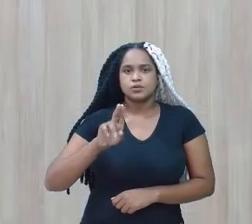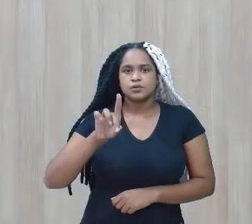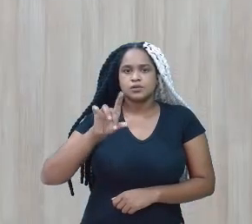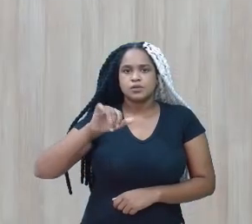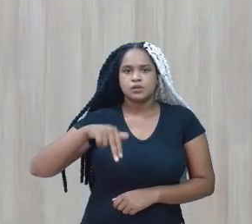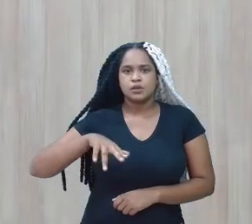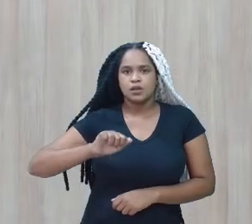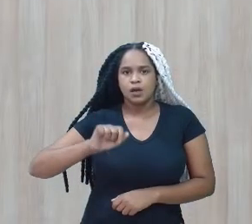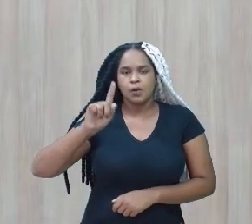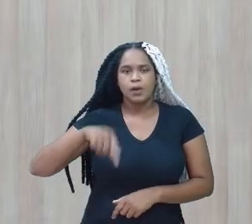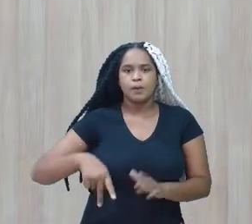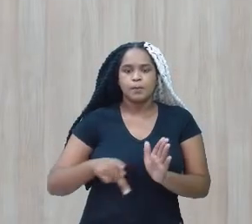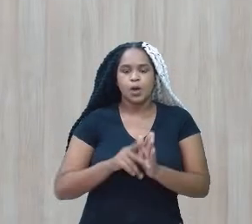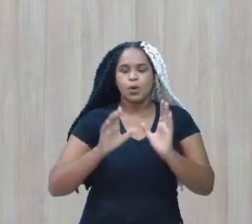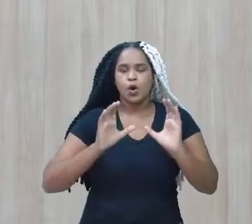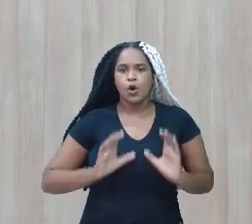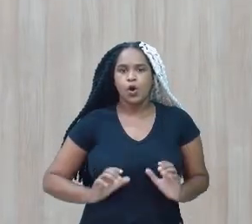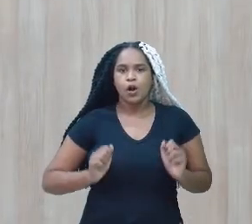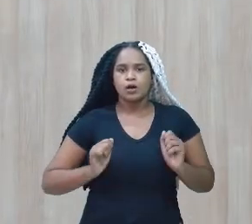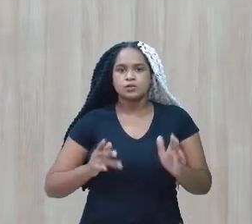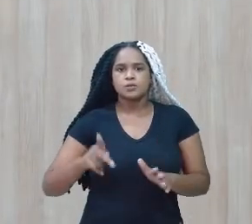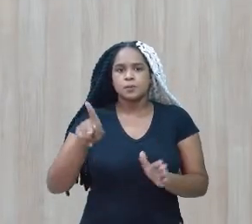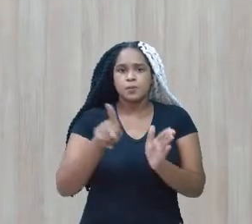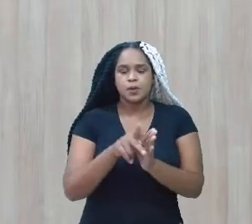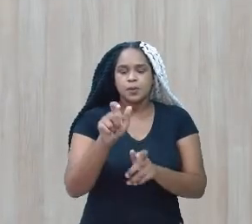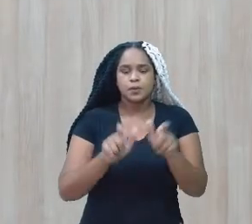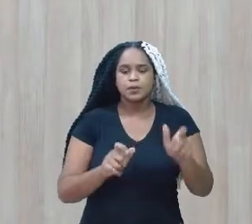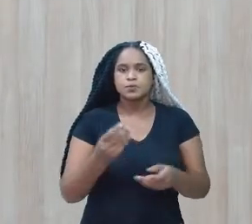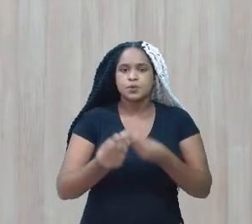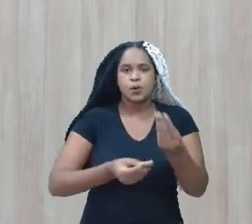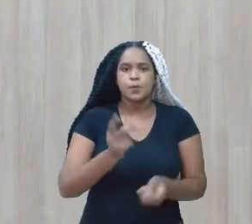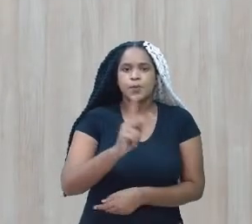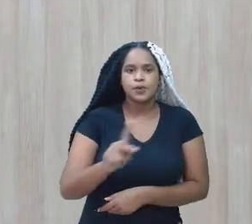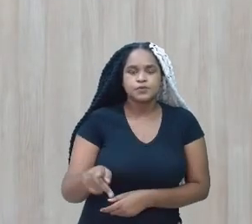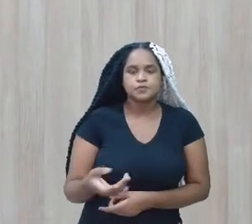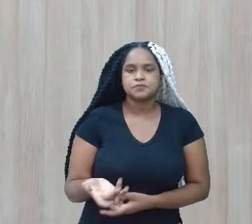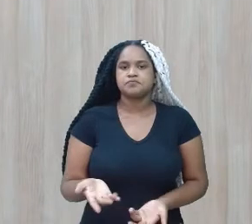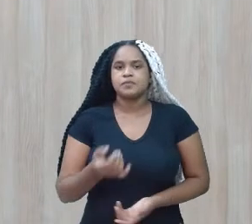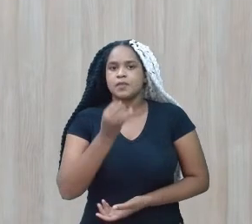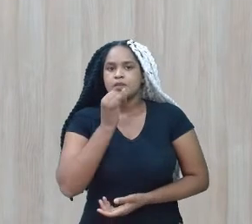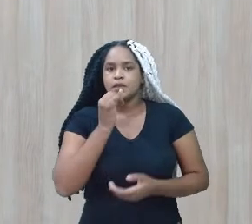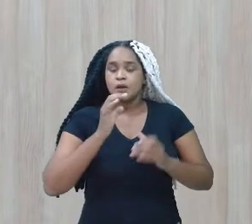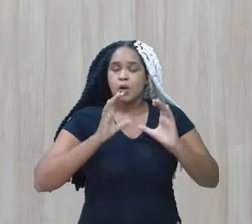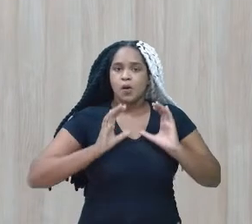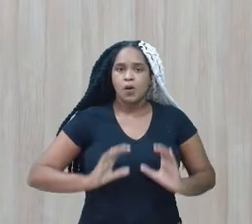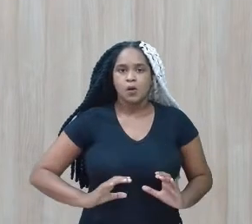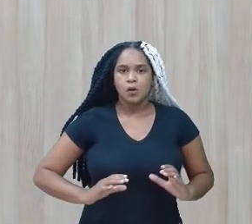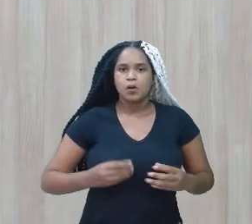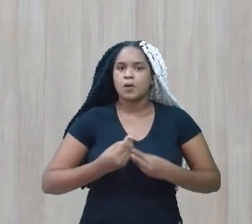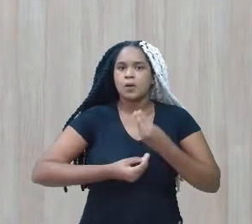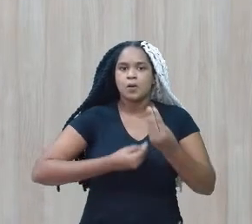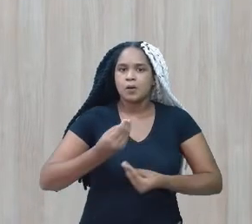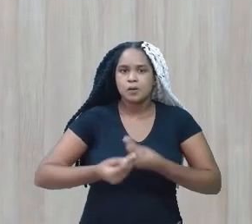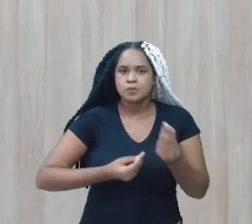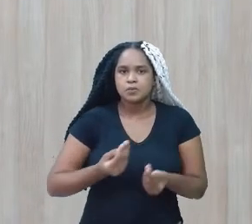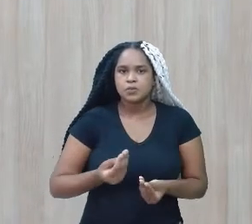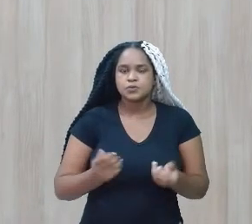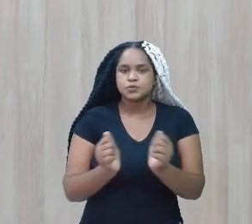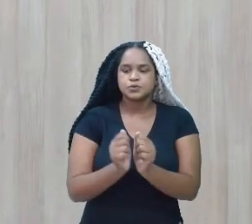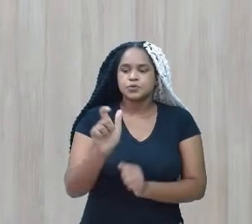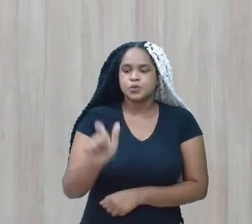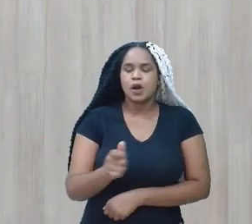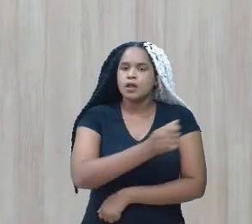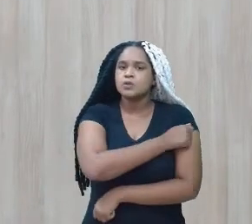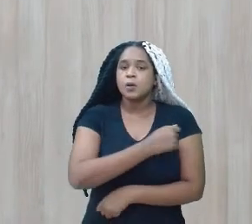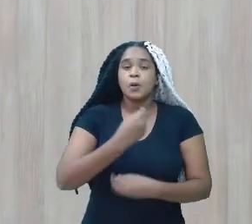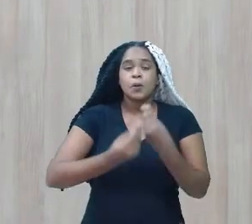com a atitude das pessoas, a atitude dos professores, como esse professor se comporta com esse estudante, como